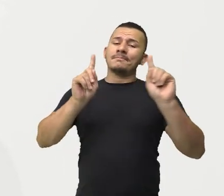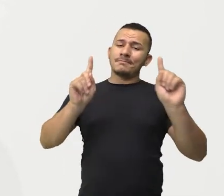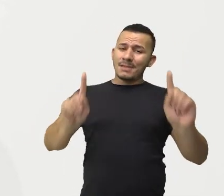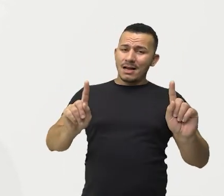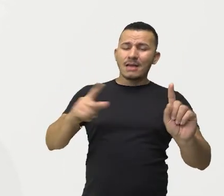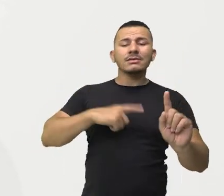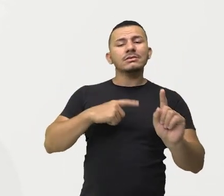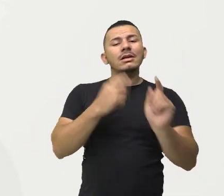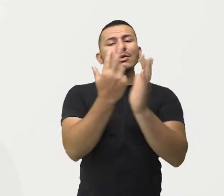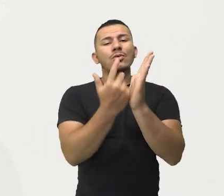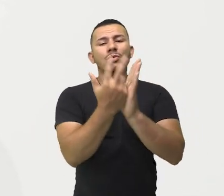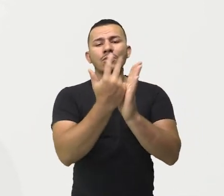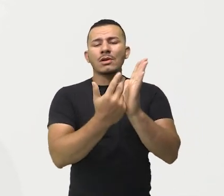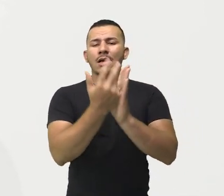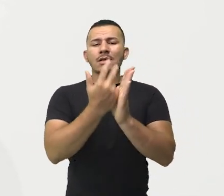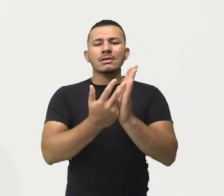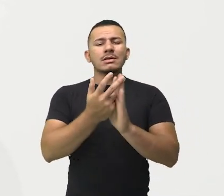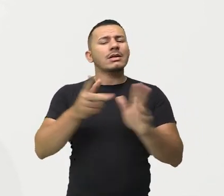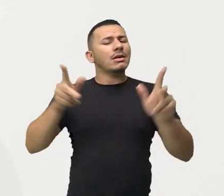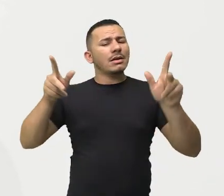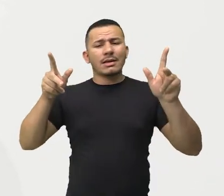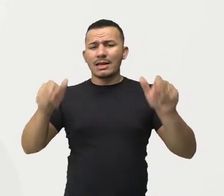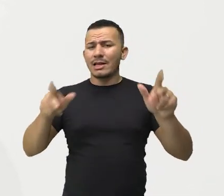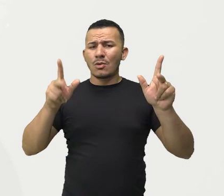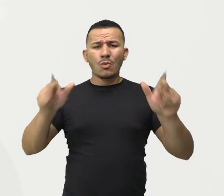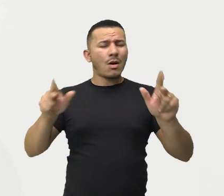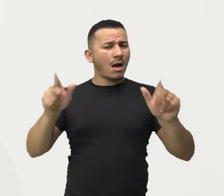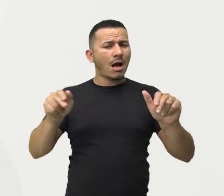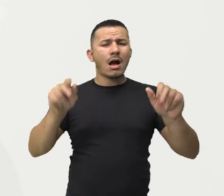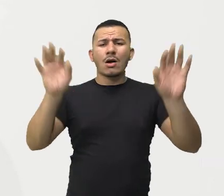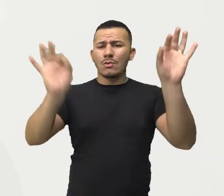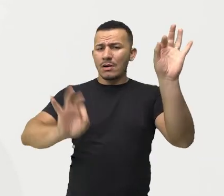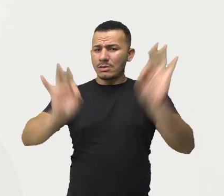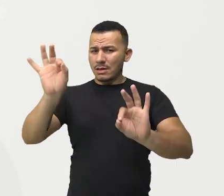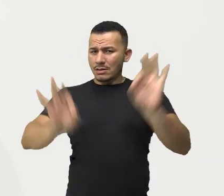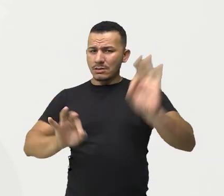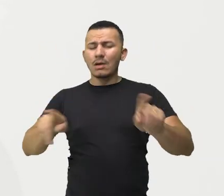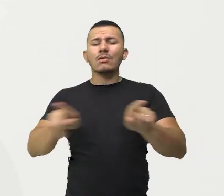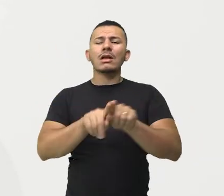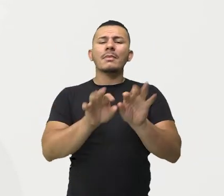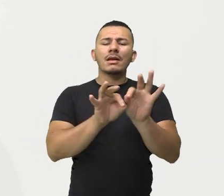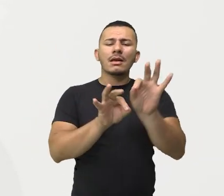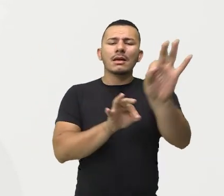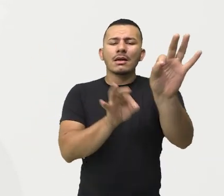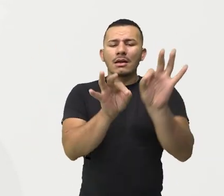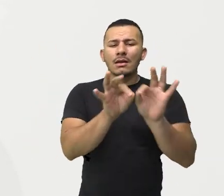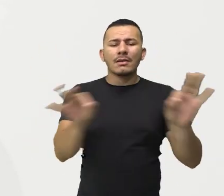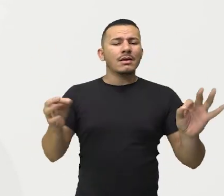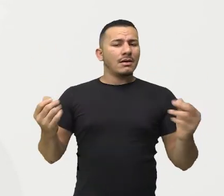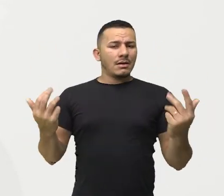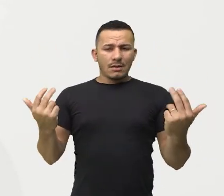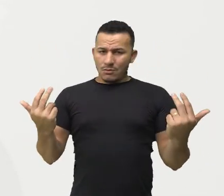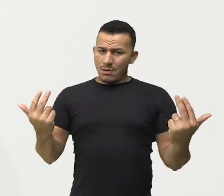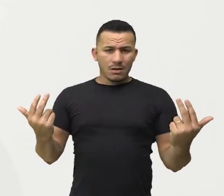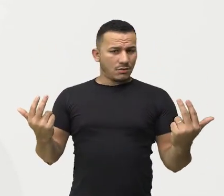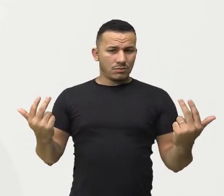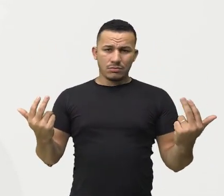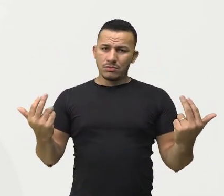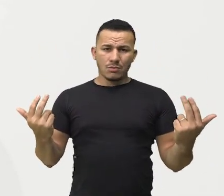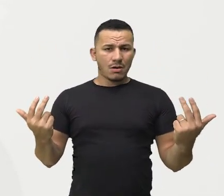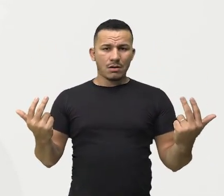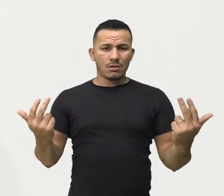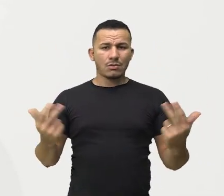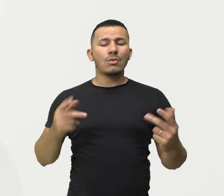sempre figuras que têm a mesma forma e as mesmas medidas, ou seja, produzem